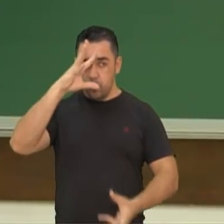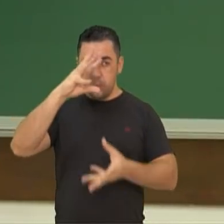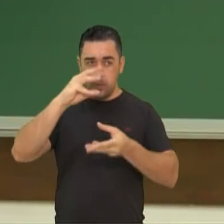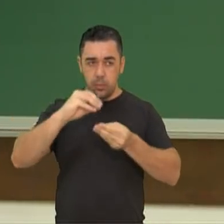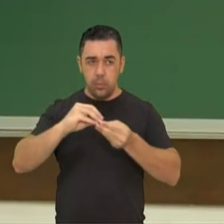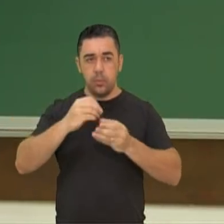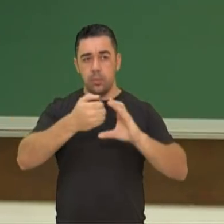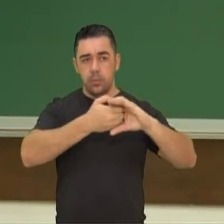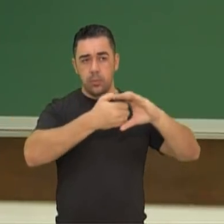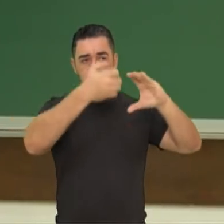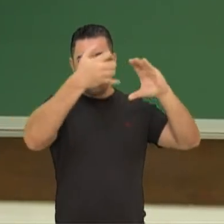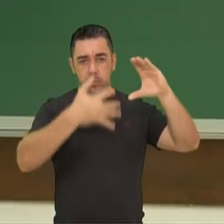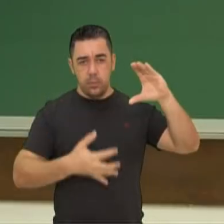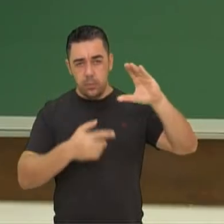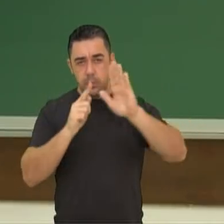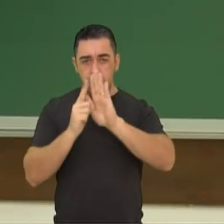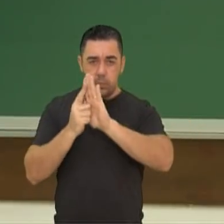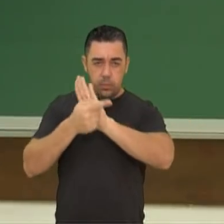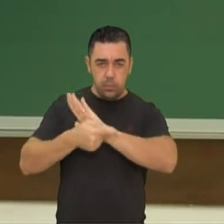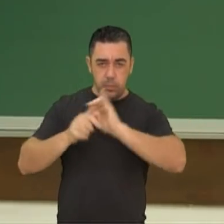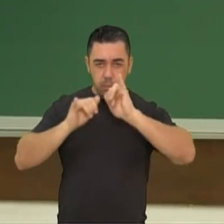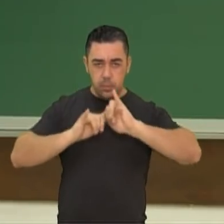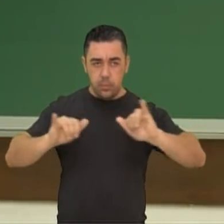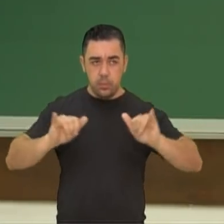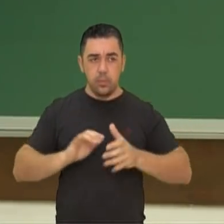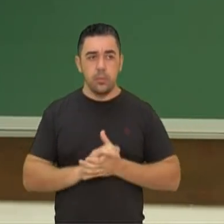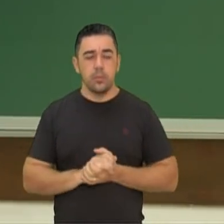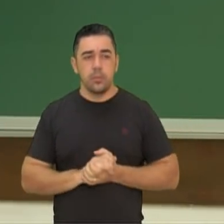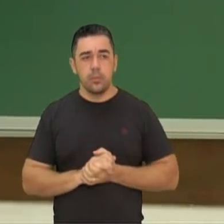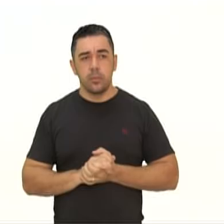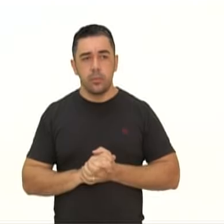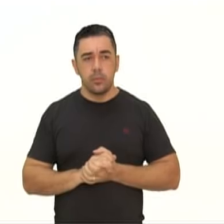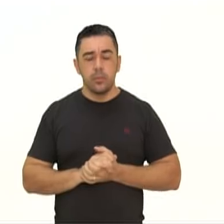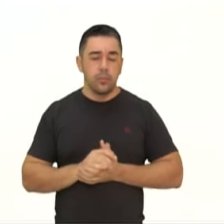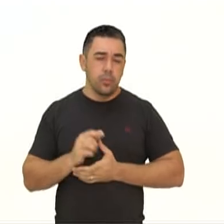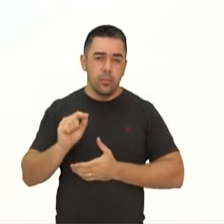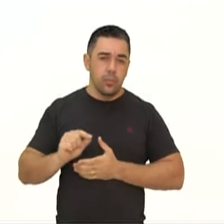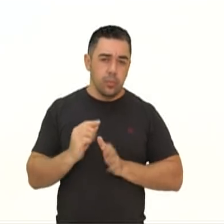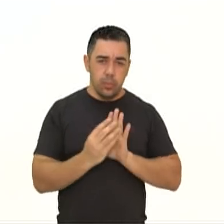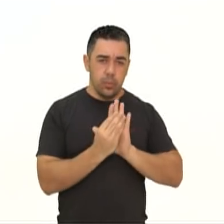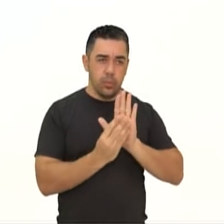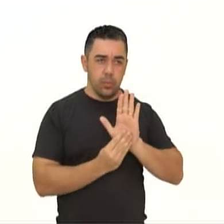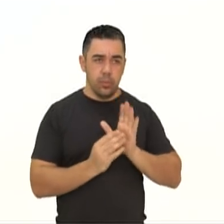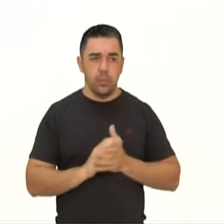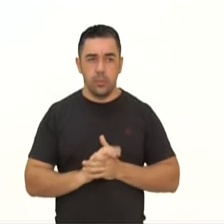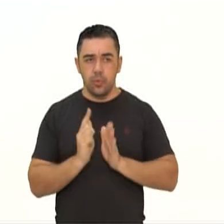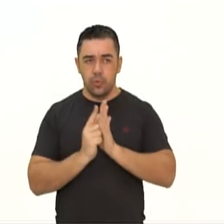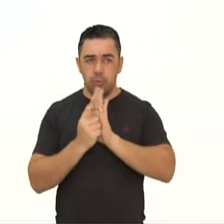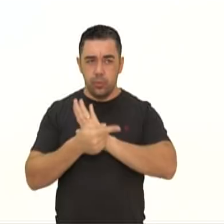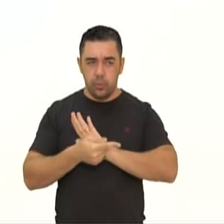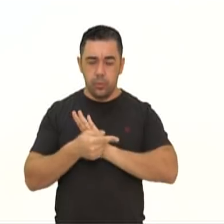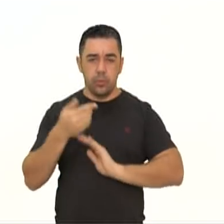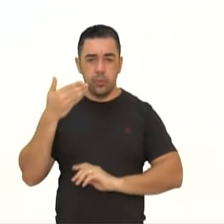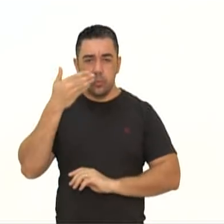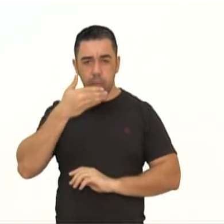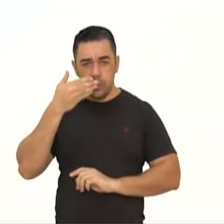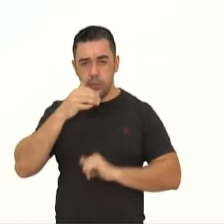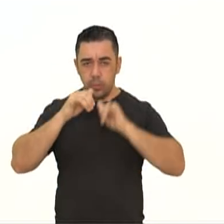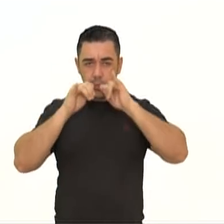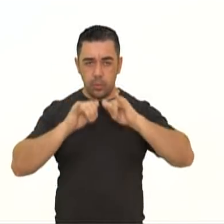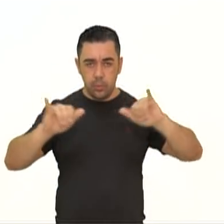principais características do gênero. Os conteúdos que nós vamos trabalhar são gênero discursivo,